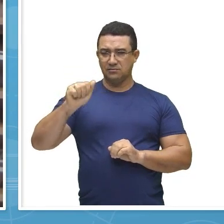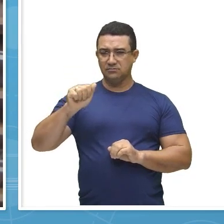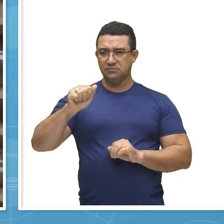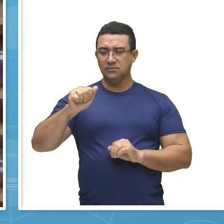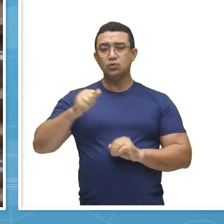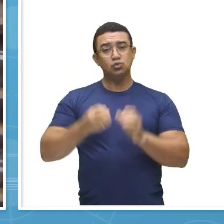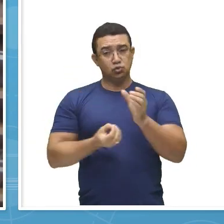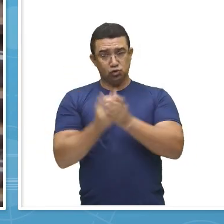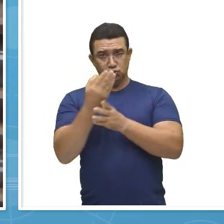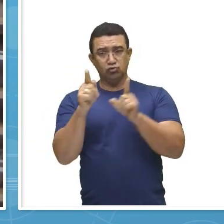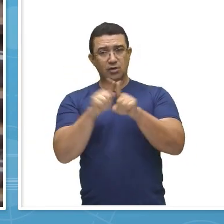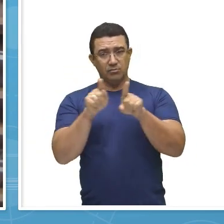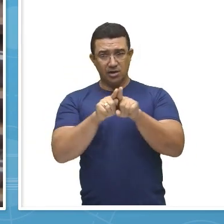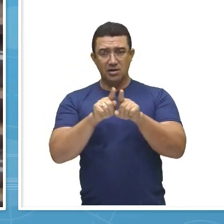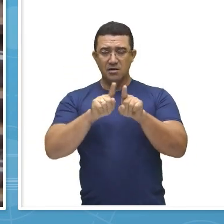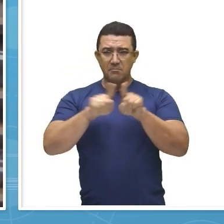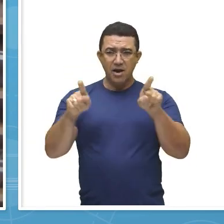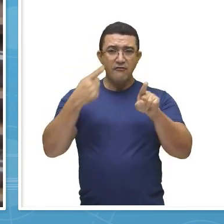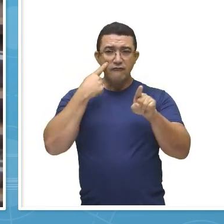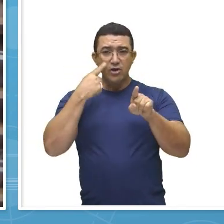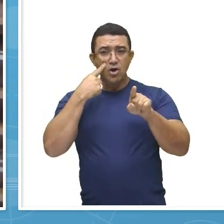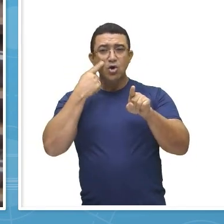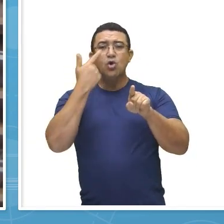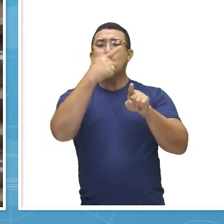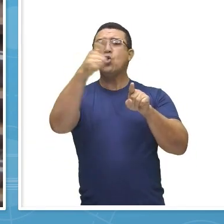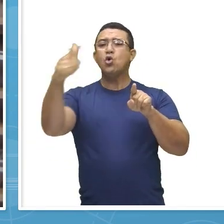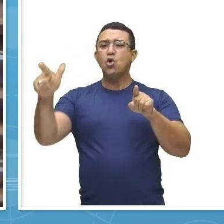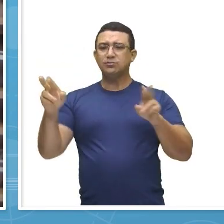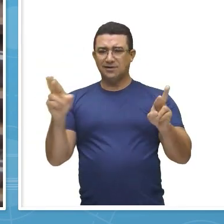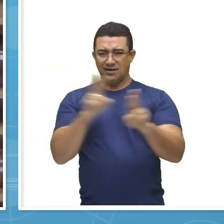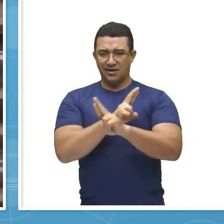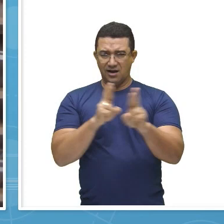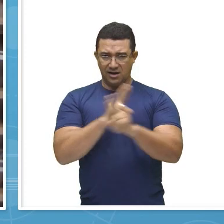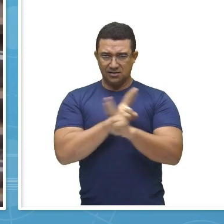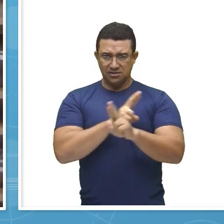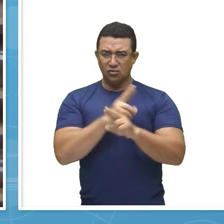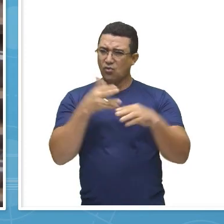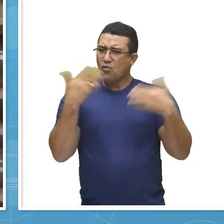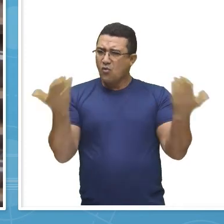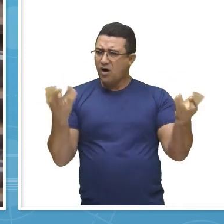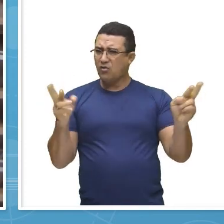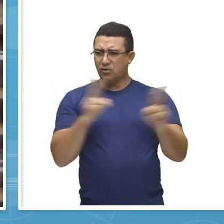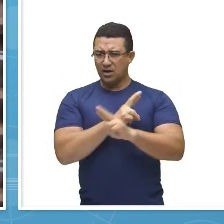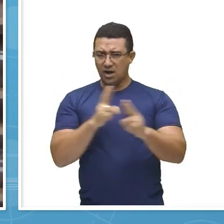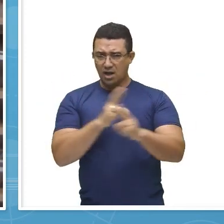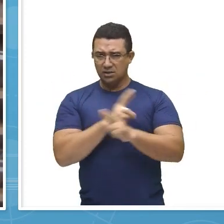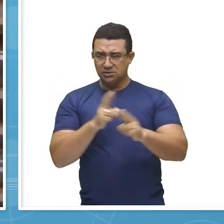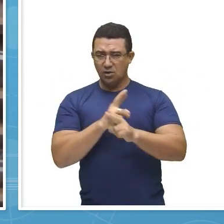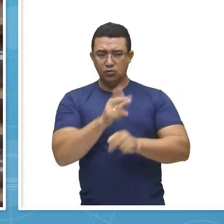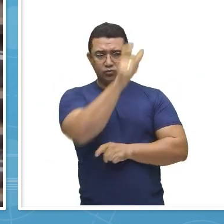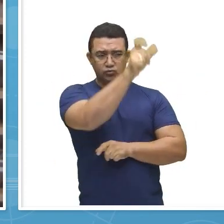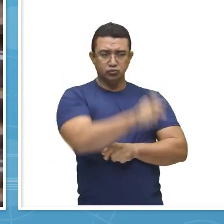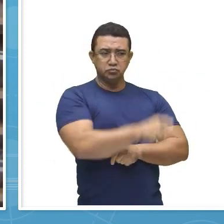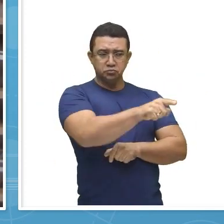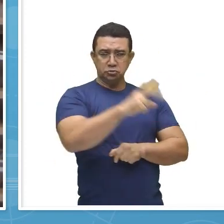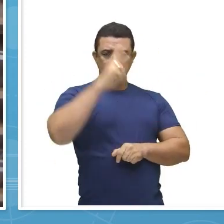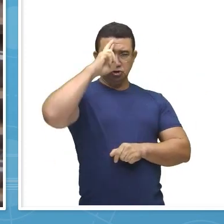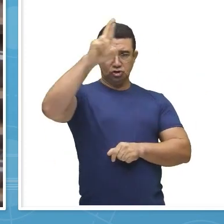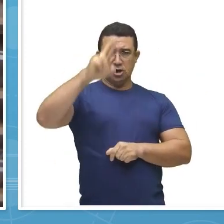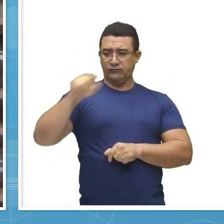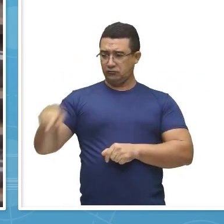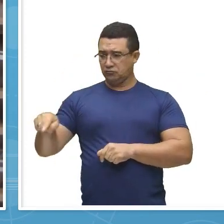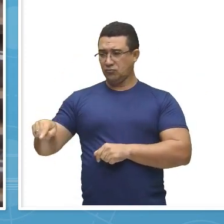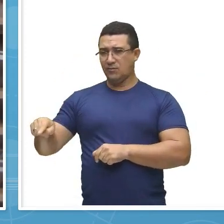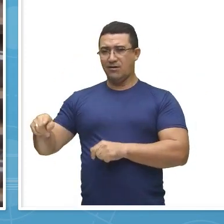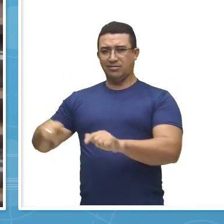observar uma outra relação que vocês viram lá na primeira questão. Que relação é essa? A relação entre patrão e empregado. Por